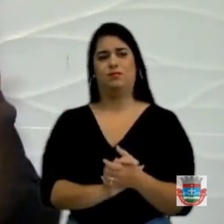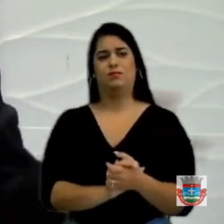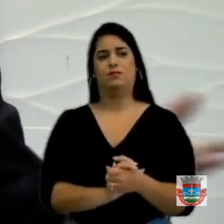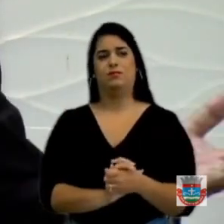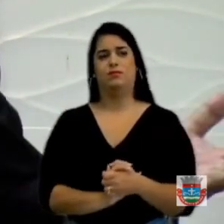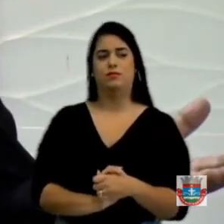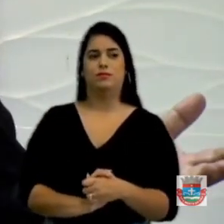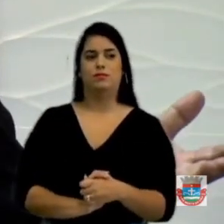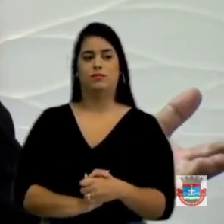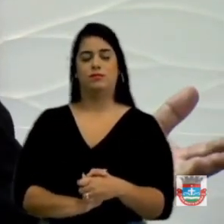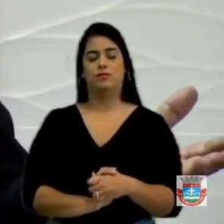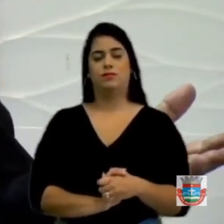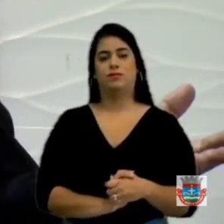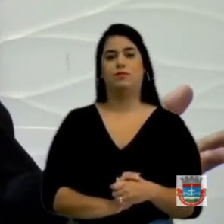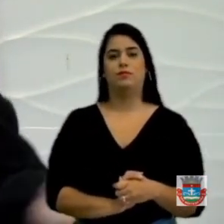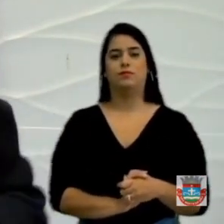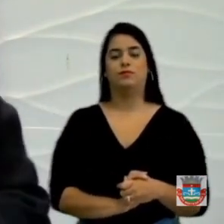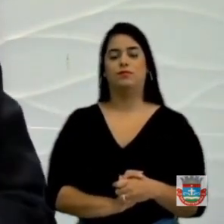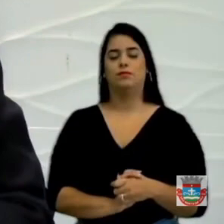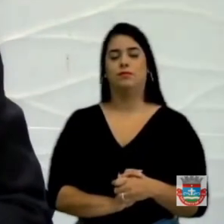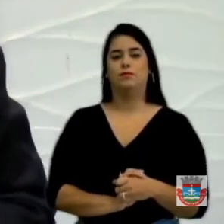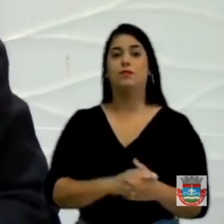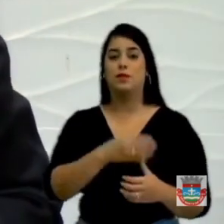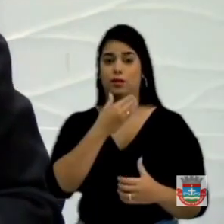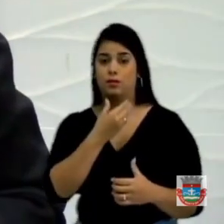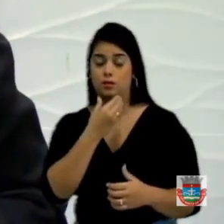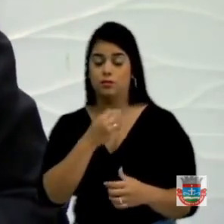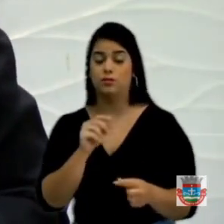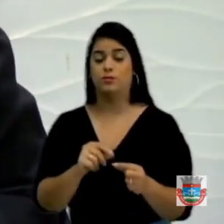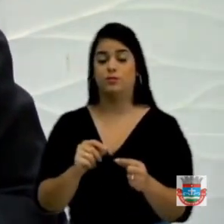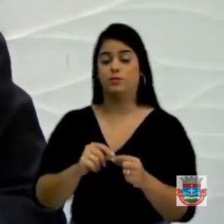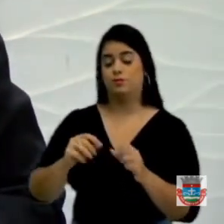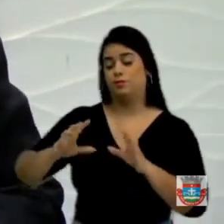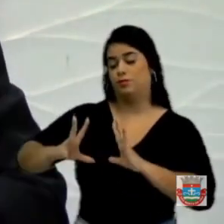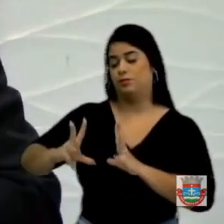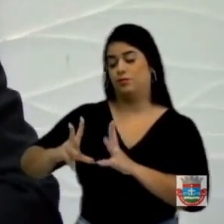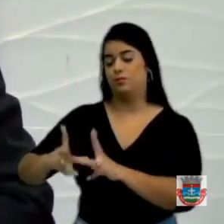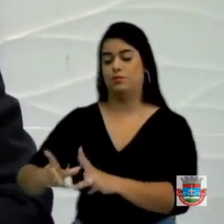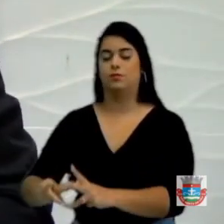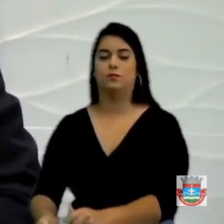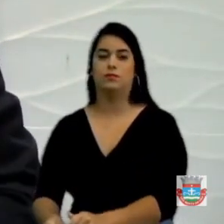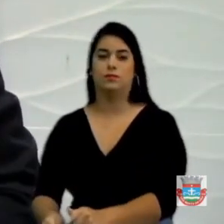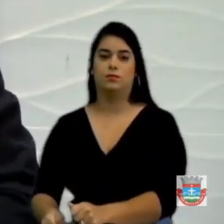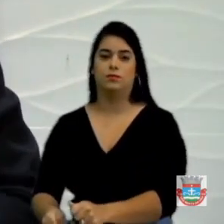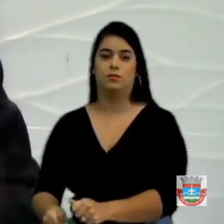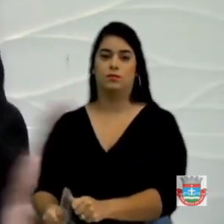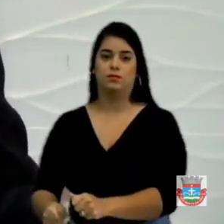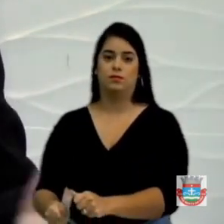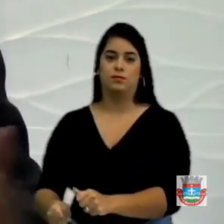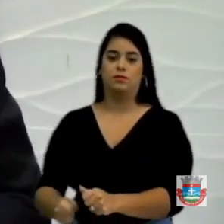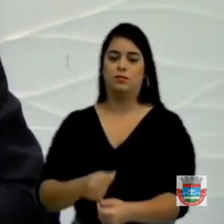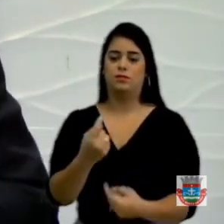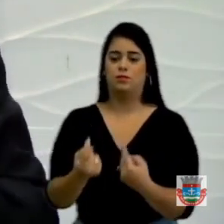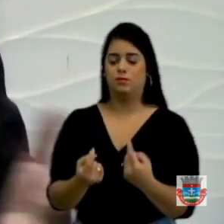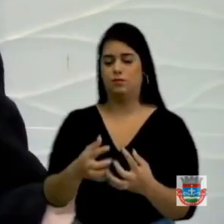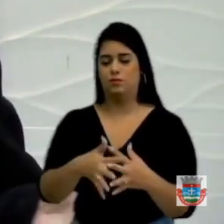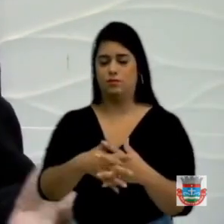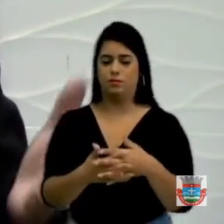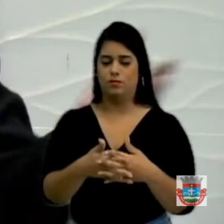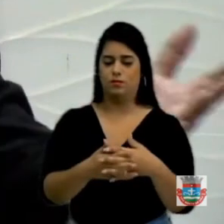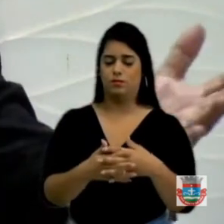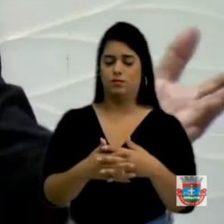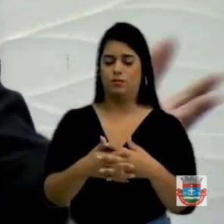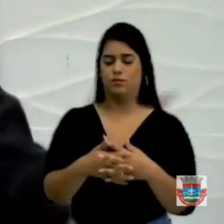Aonde não era. O rapaz fez a limpeza dessas fossas, cada carrada de 8 mil